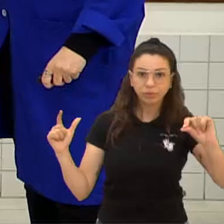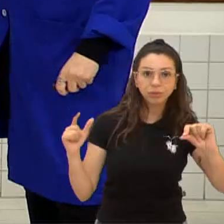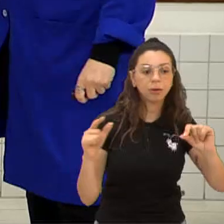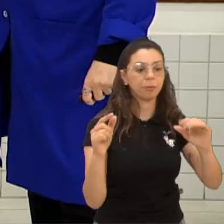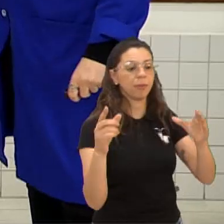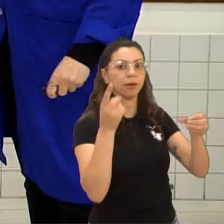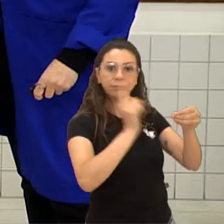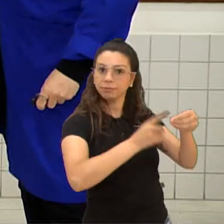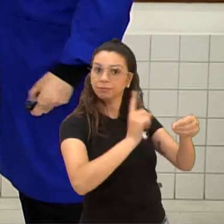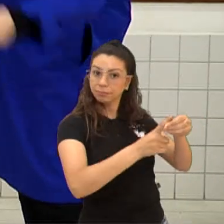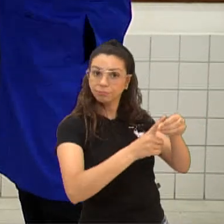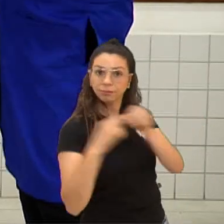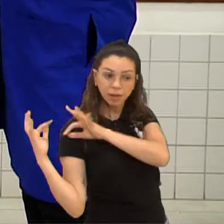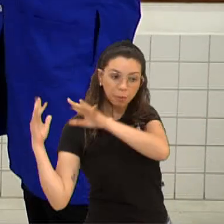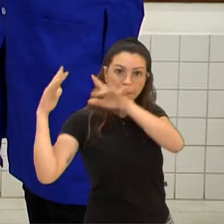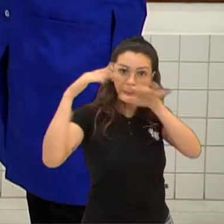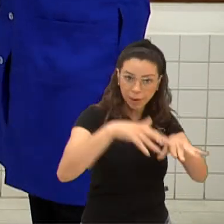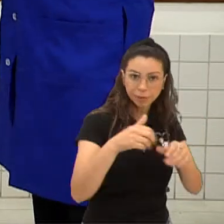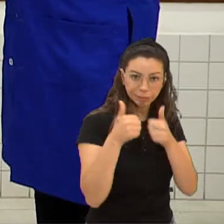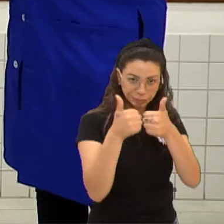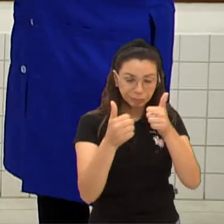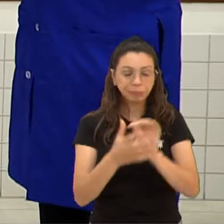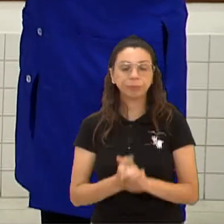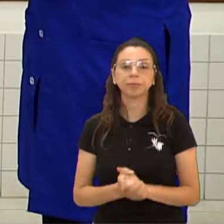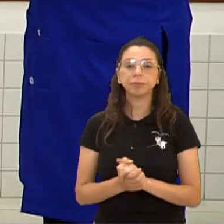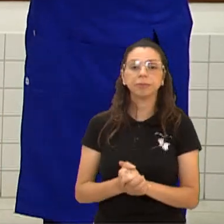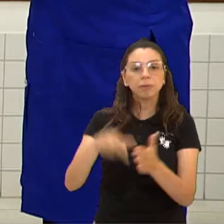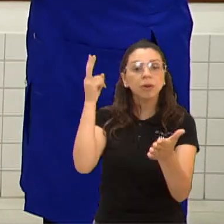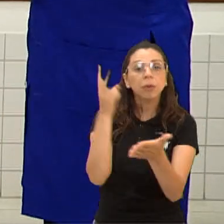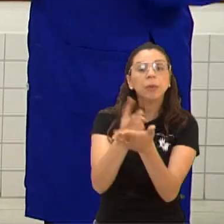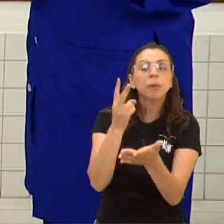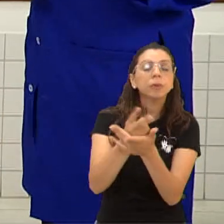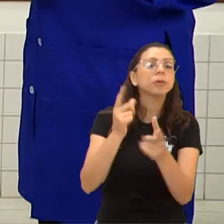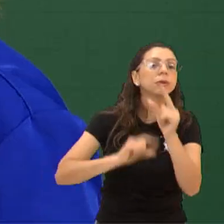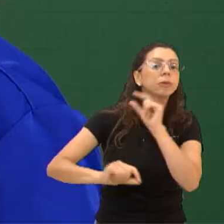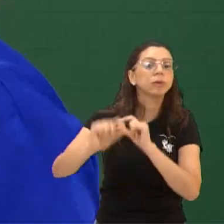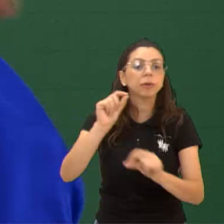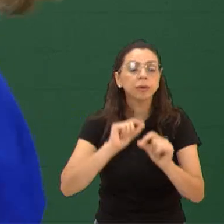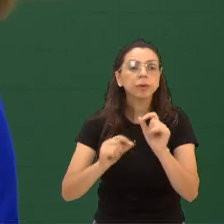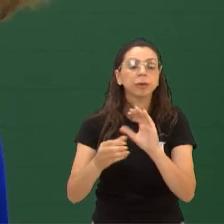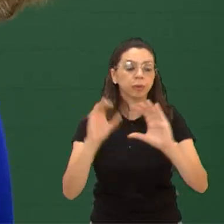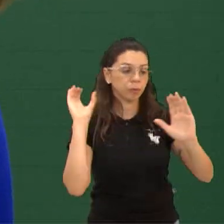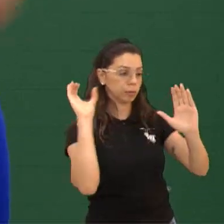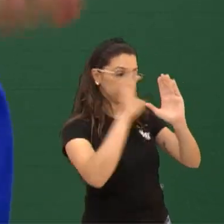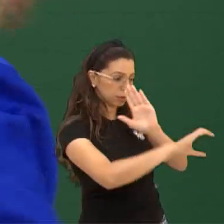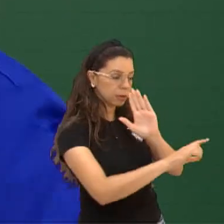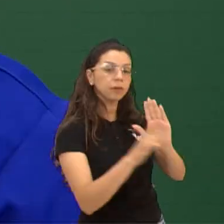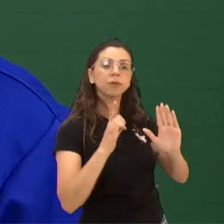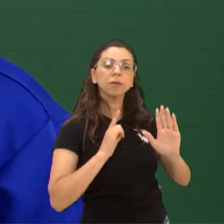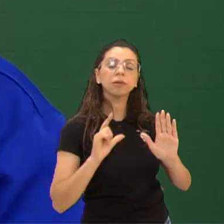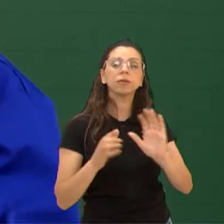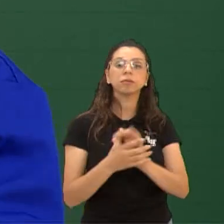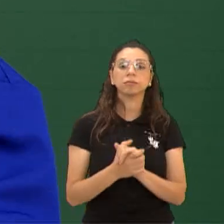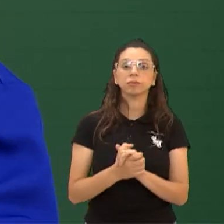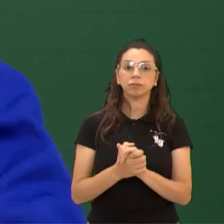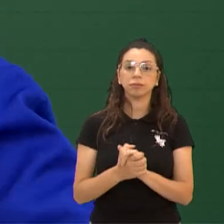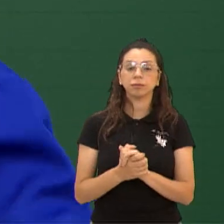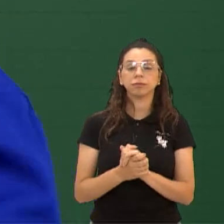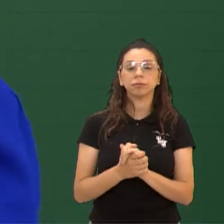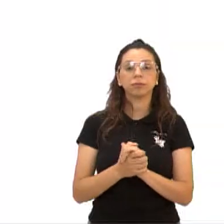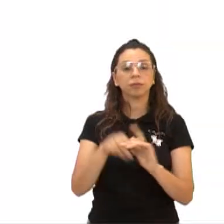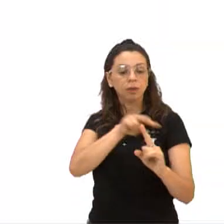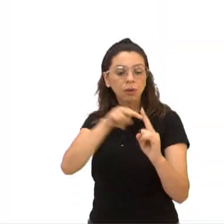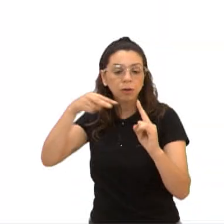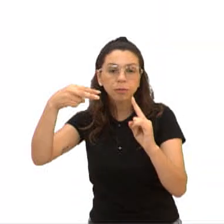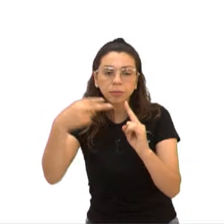cidades, tá? Ok. E na continuação disso, ciente do conceitinho, temos a perspectiva que a população